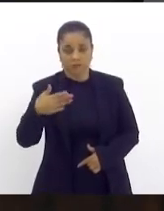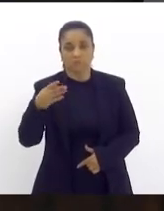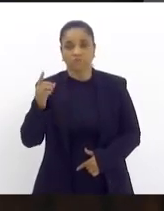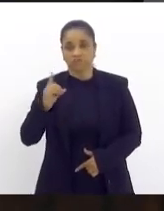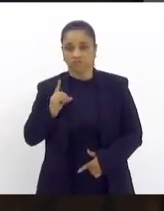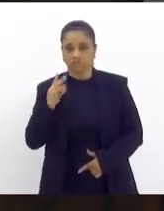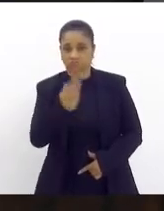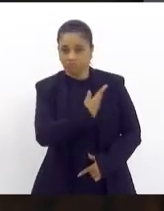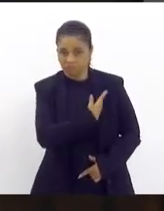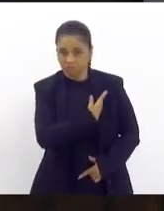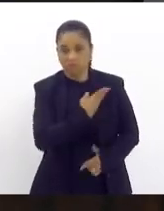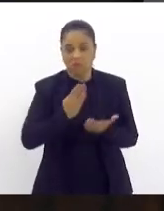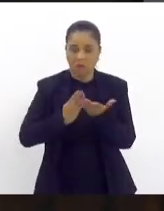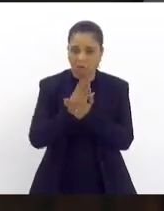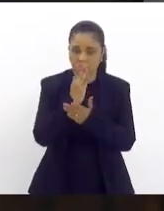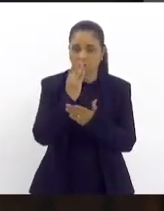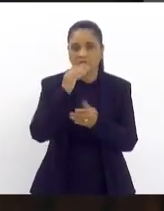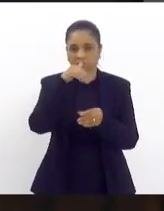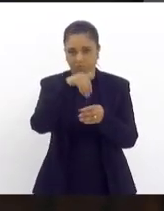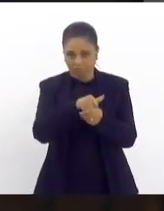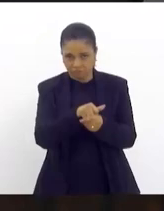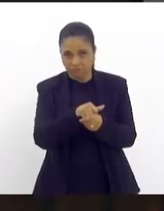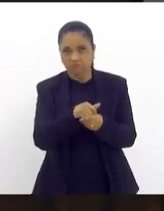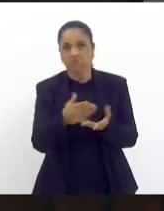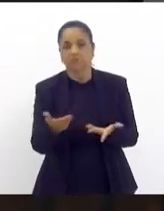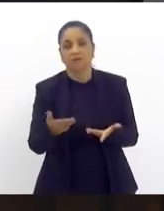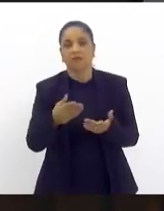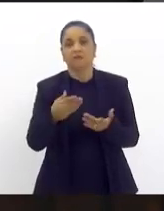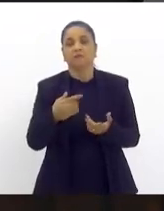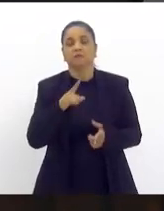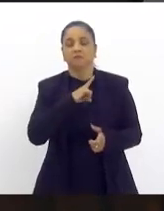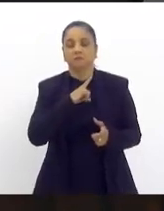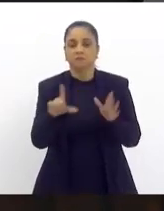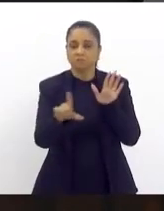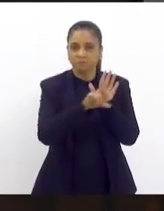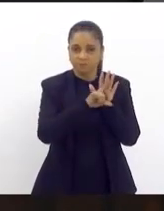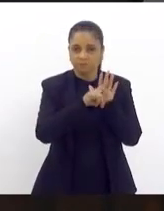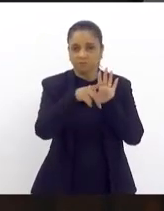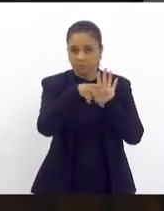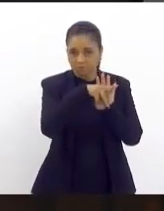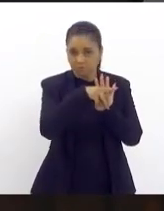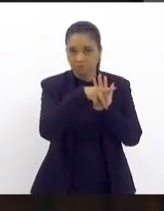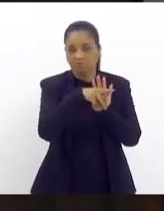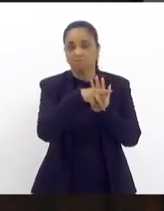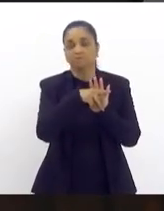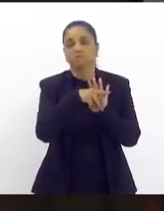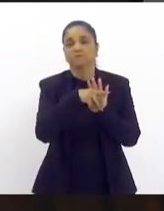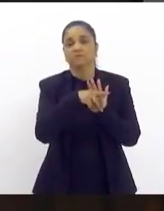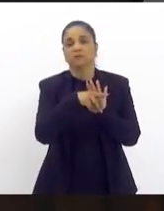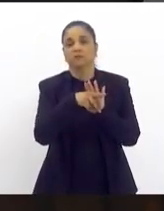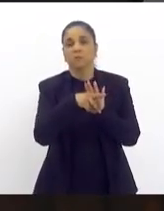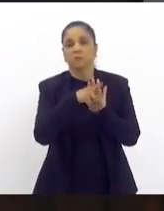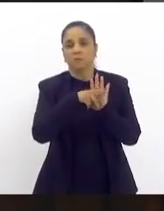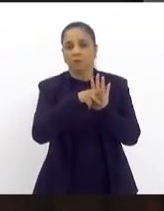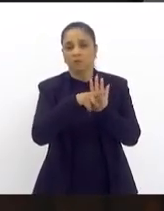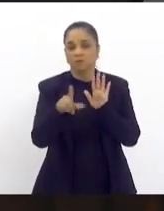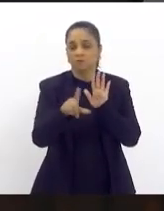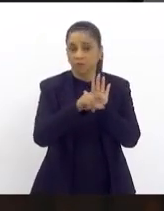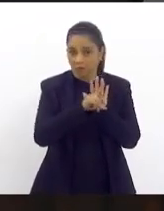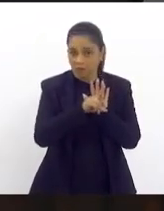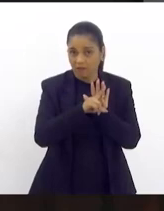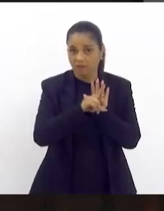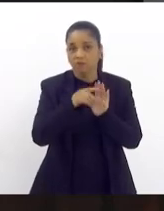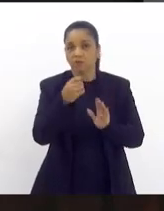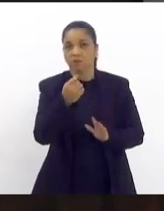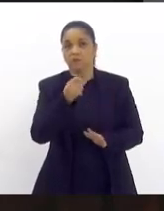estão, aprovado. Há sobre a mesa requerimento de inclusão na ordem do dia do projeto de lei